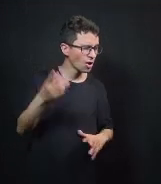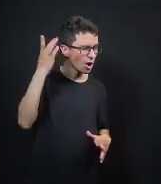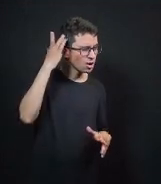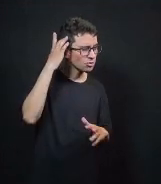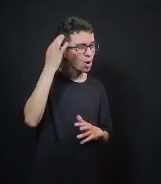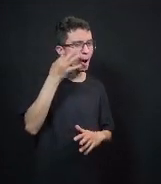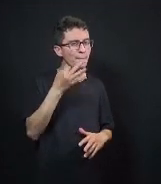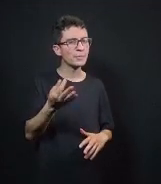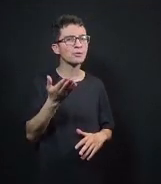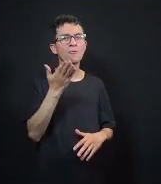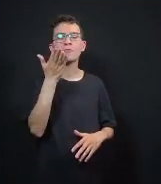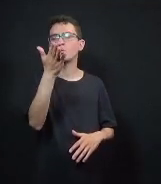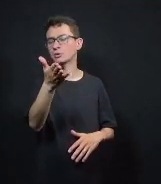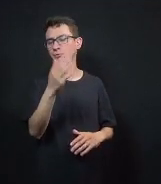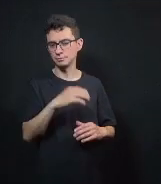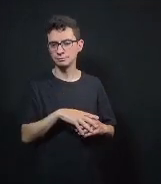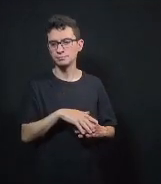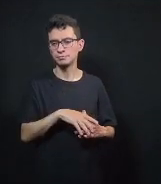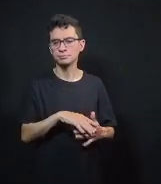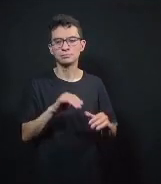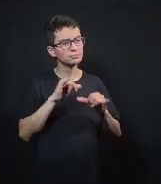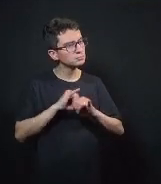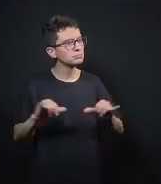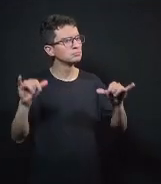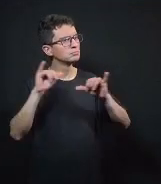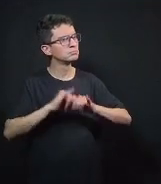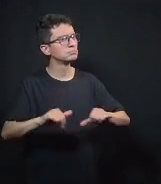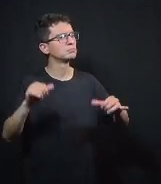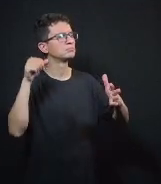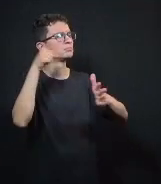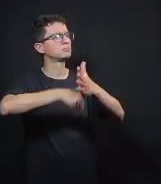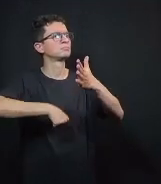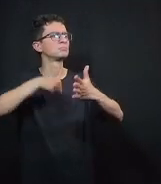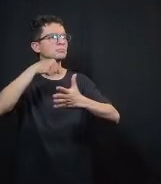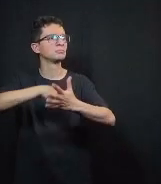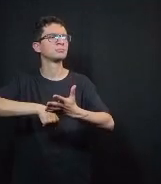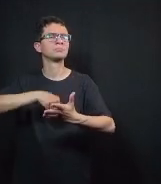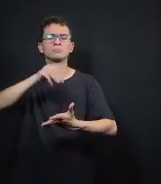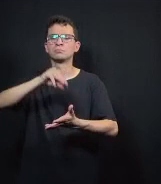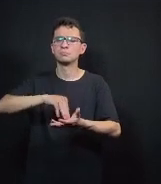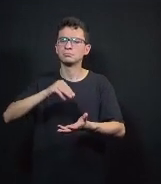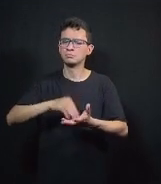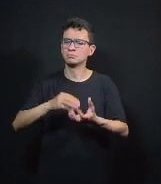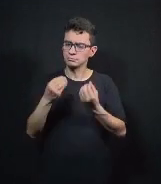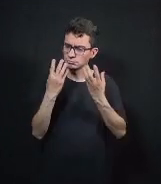da imprensa no enfrentamento à desinformação?